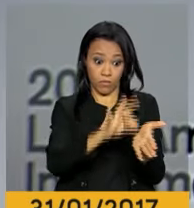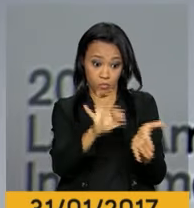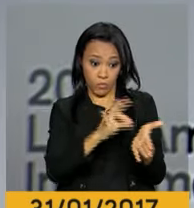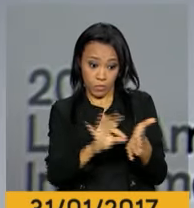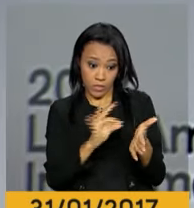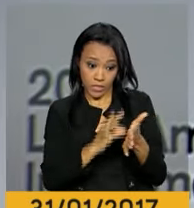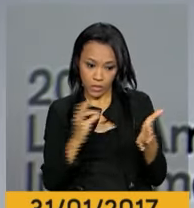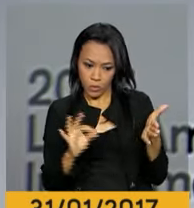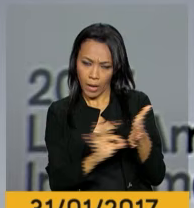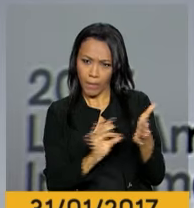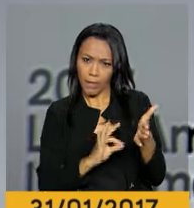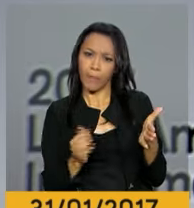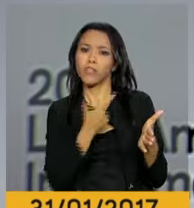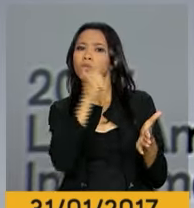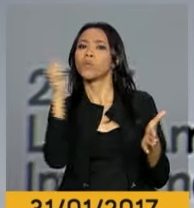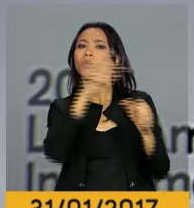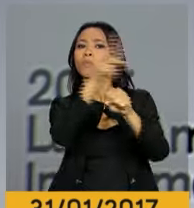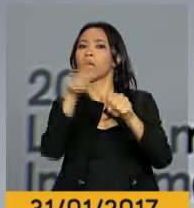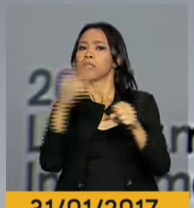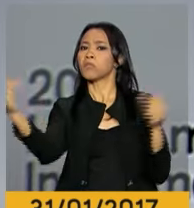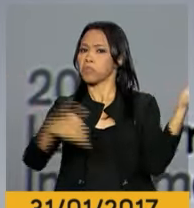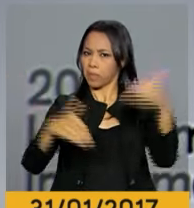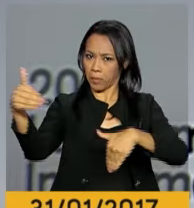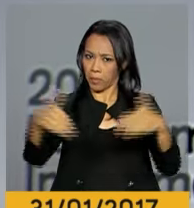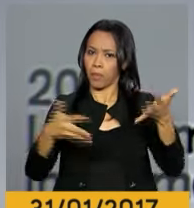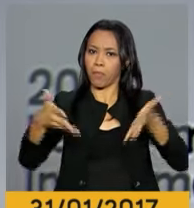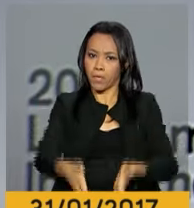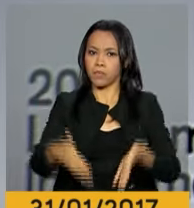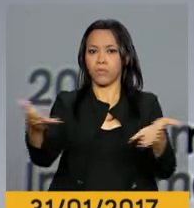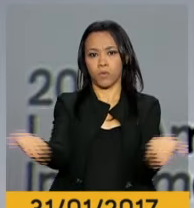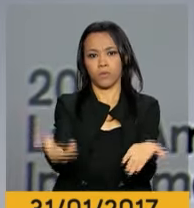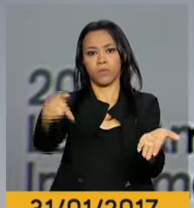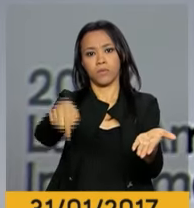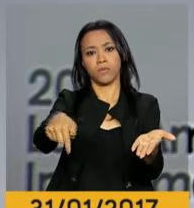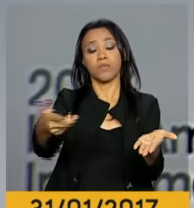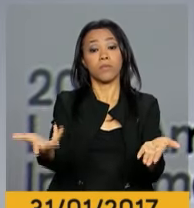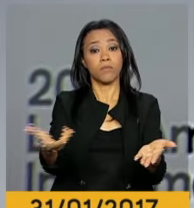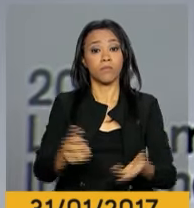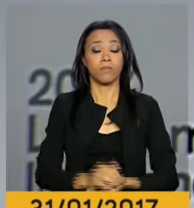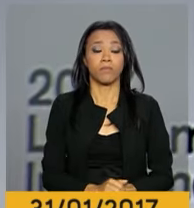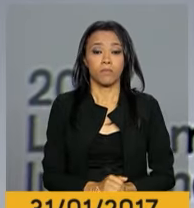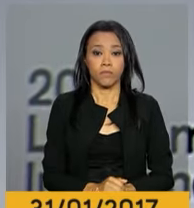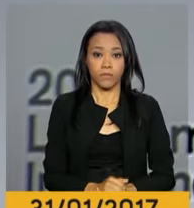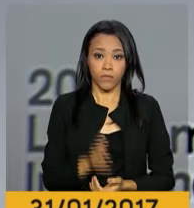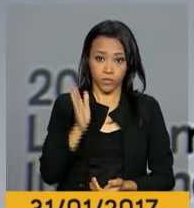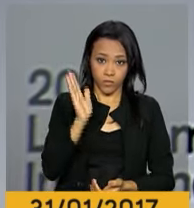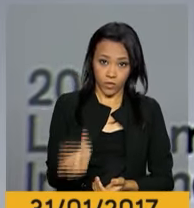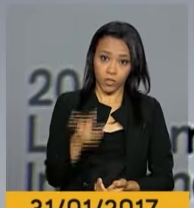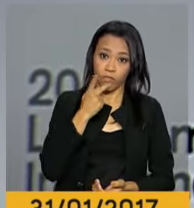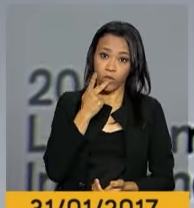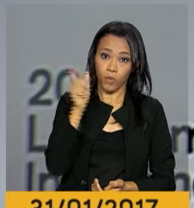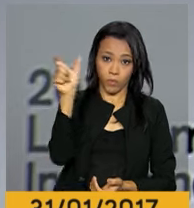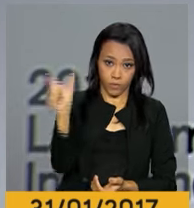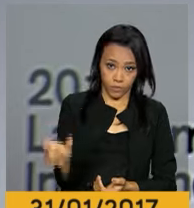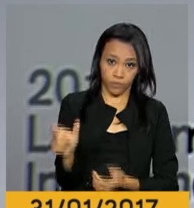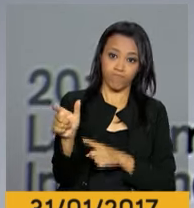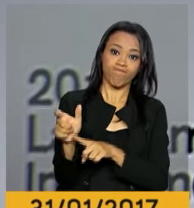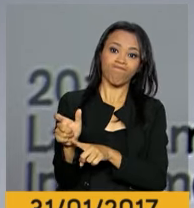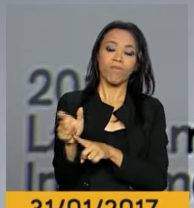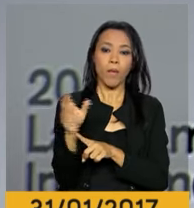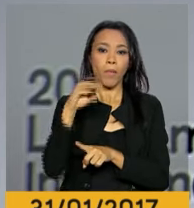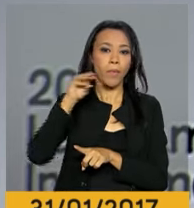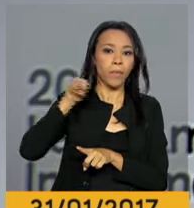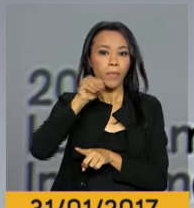vieram de outros países e Como disse o Noé Olímpio nossa economia